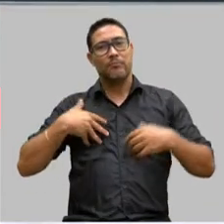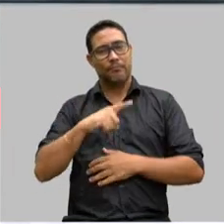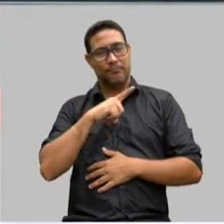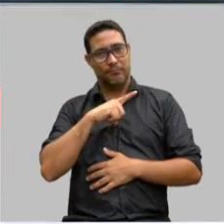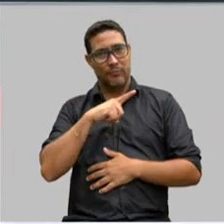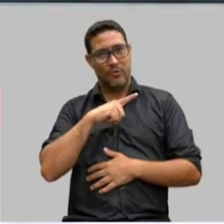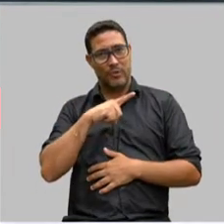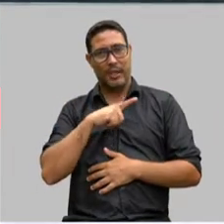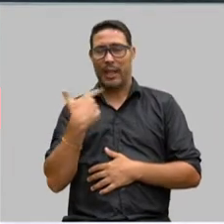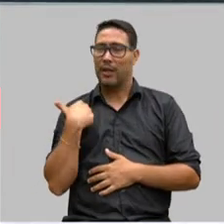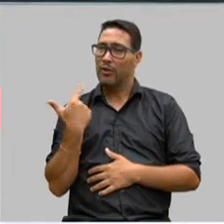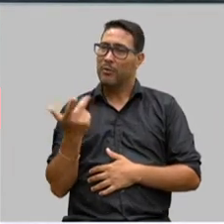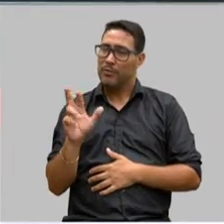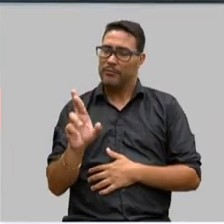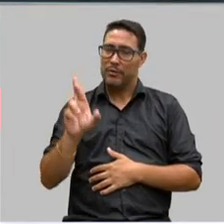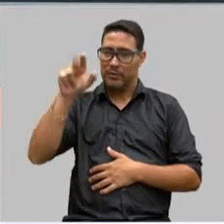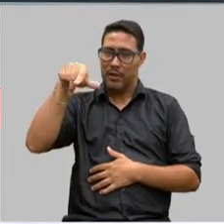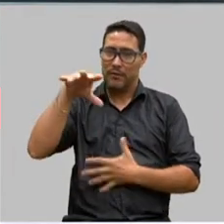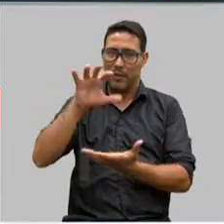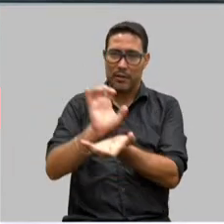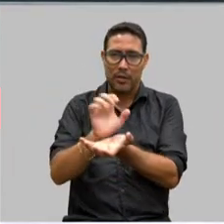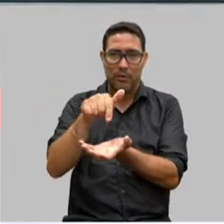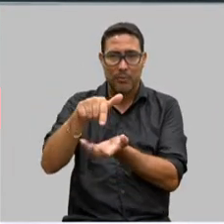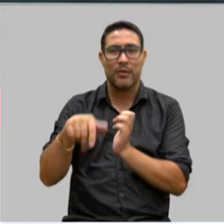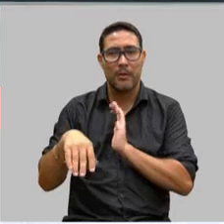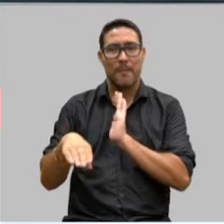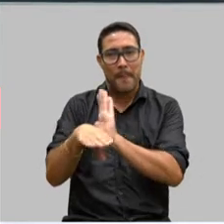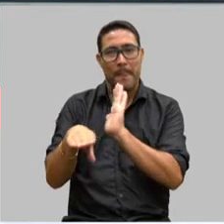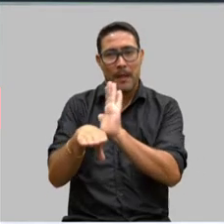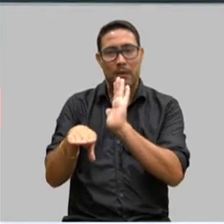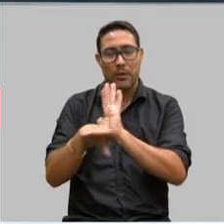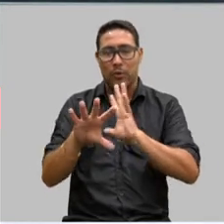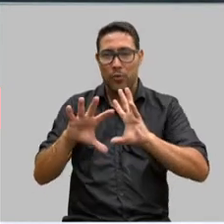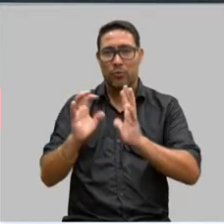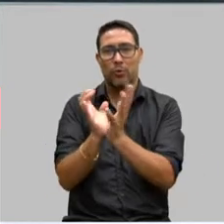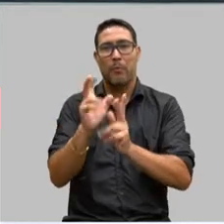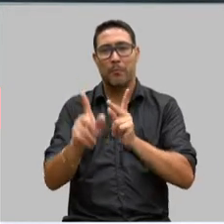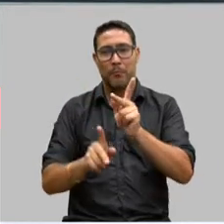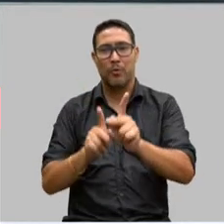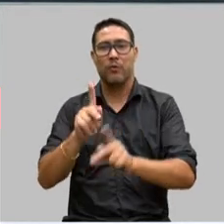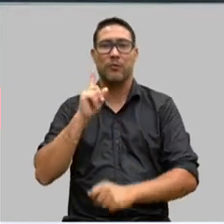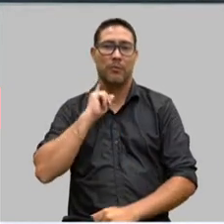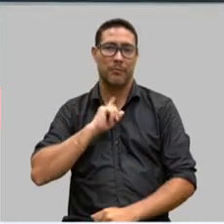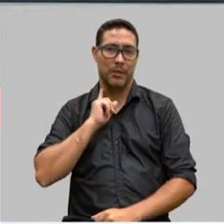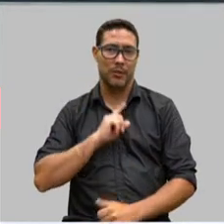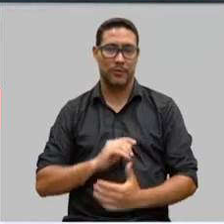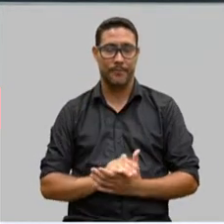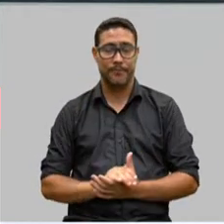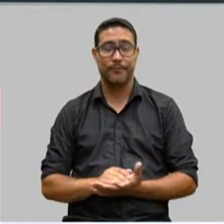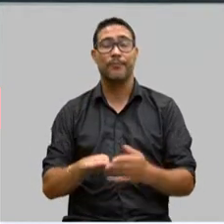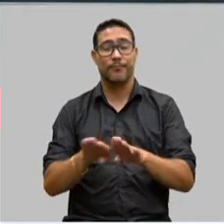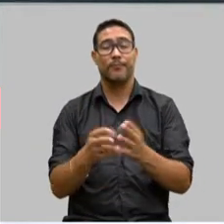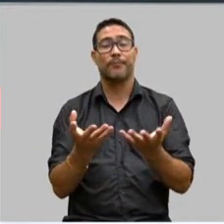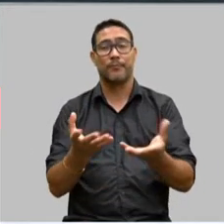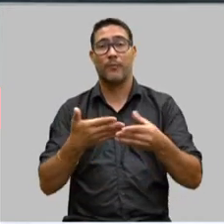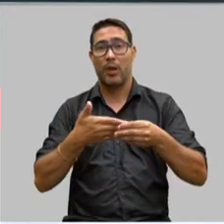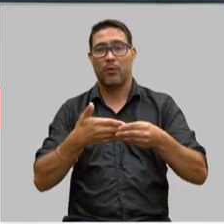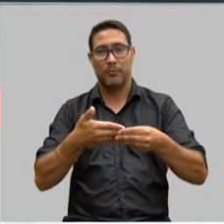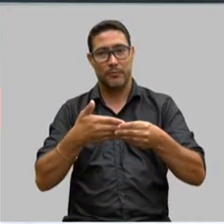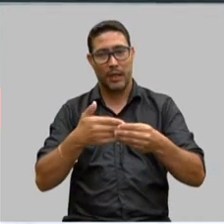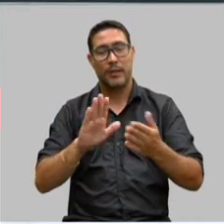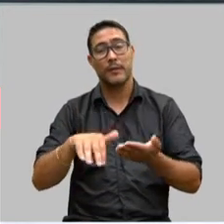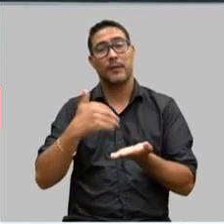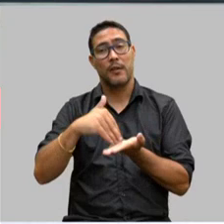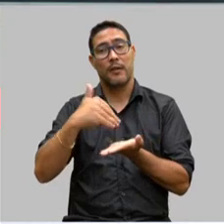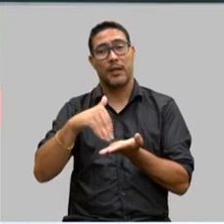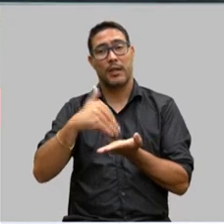Tito, trazendo tantos benefícios para o povo mineiro. Né? Queria também cumprimentar a secretária